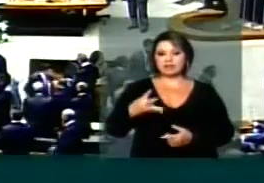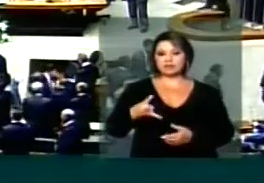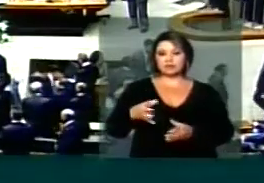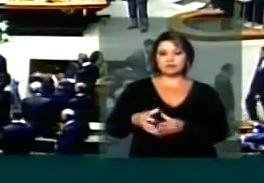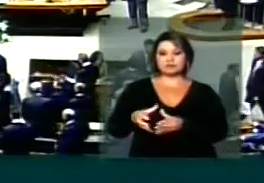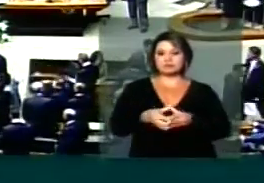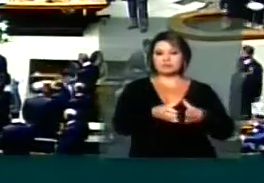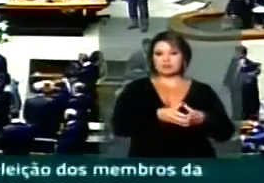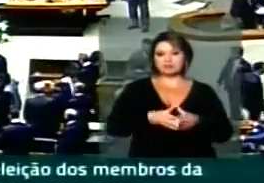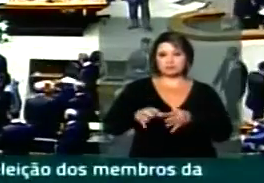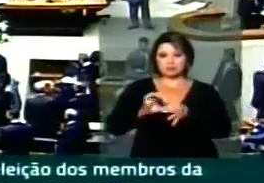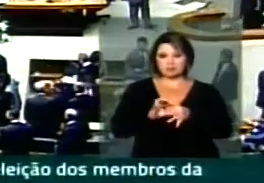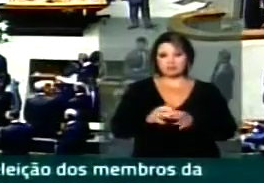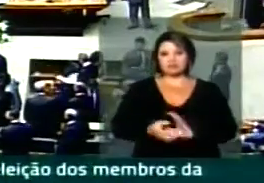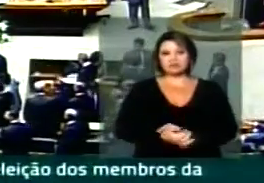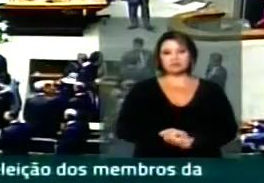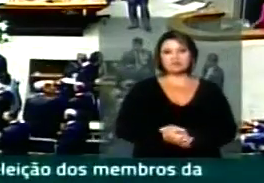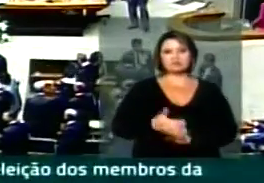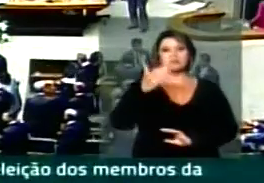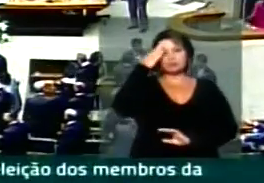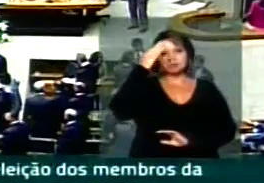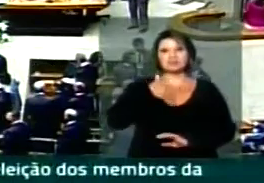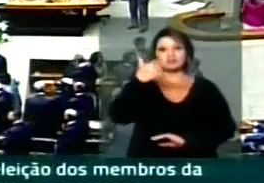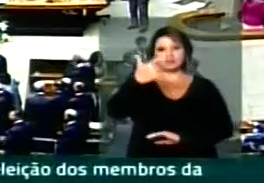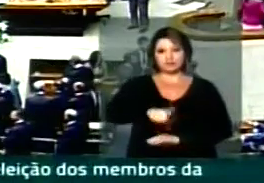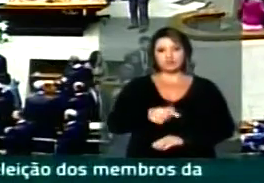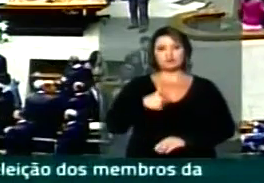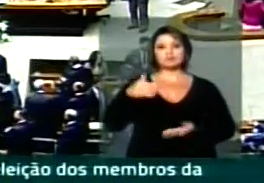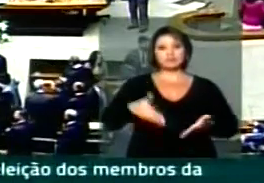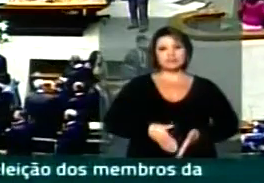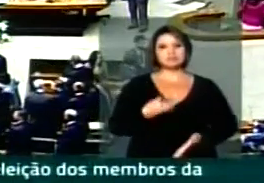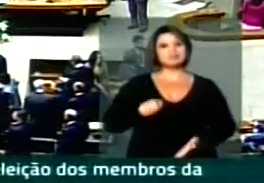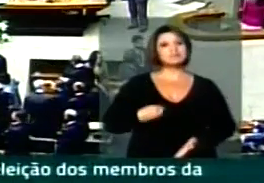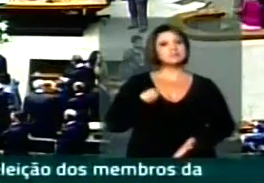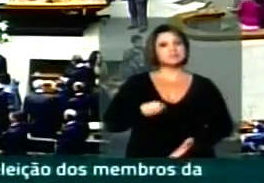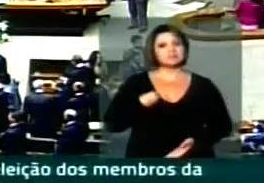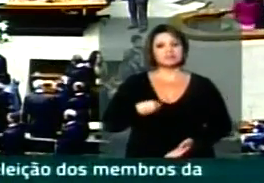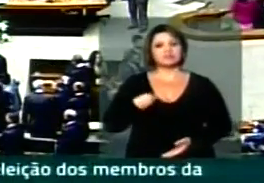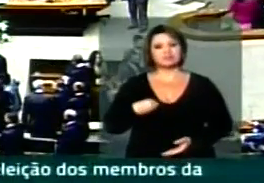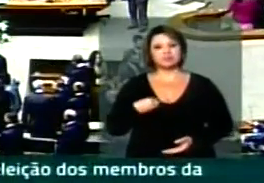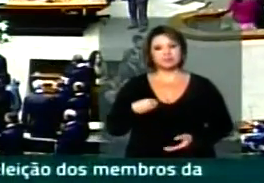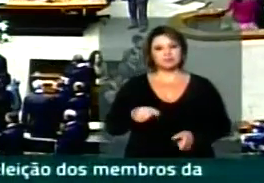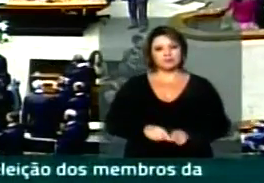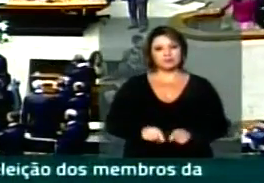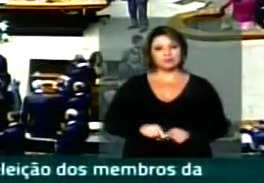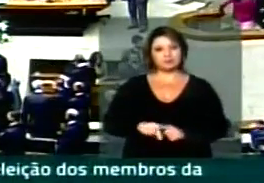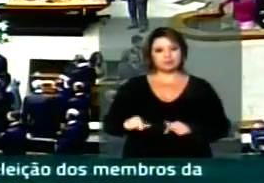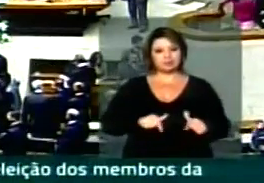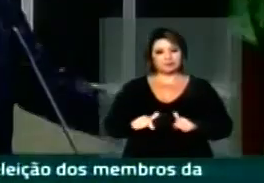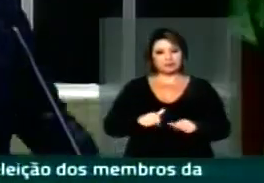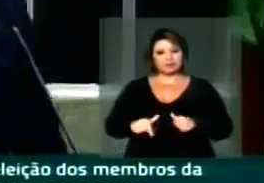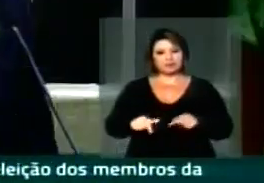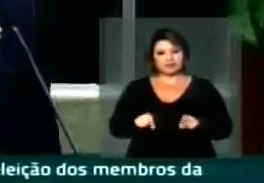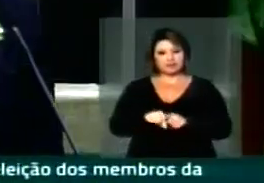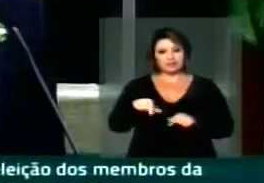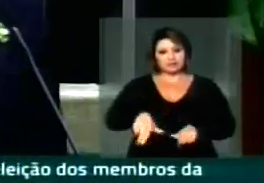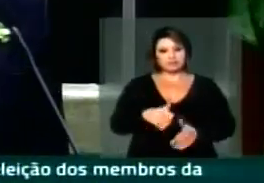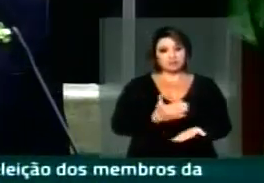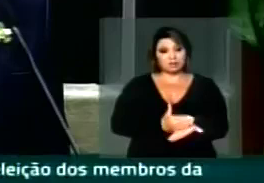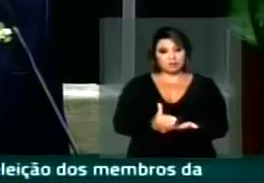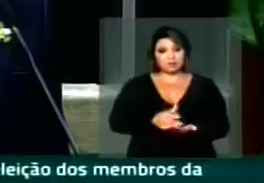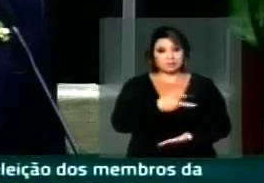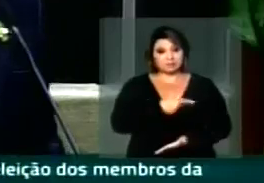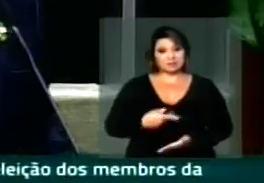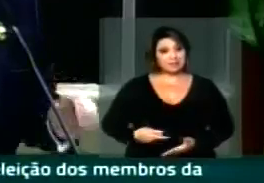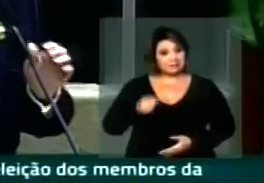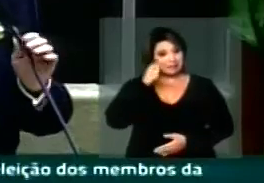partidos. Mais um mandato e podendo estar aqui disputando o alto cargo de comandar a